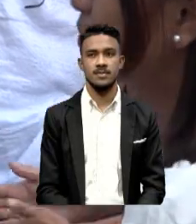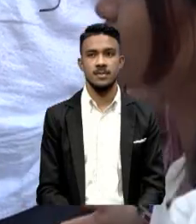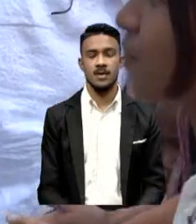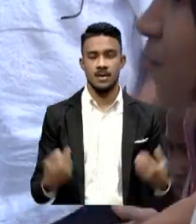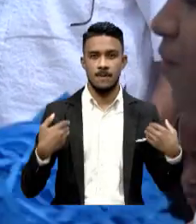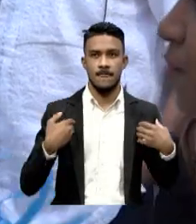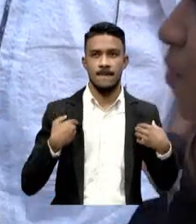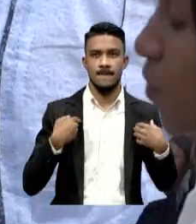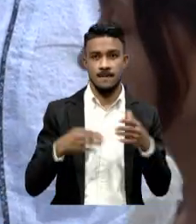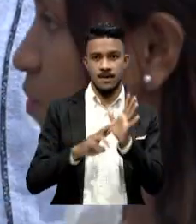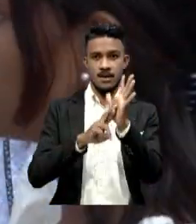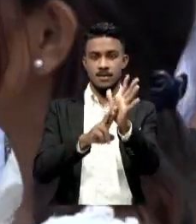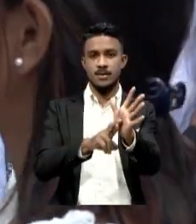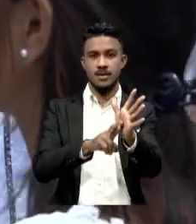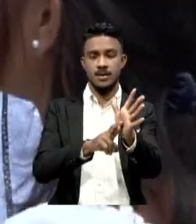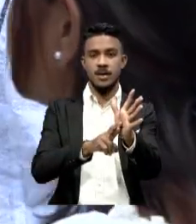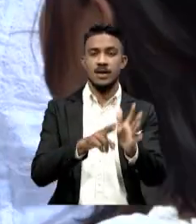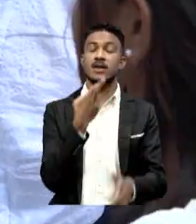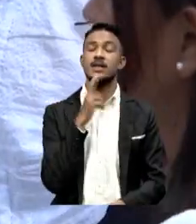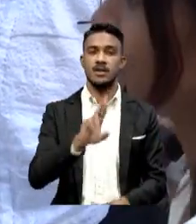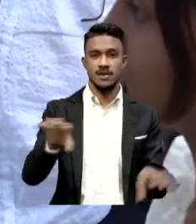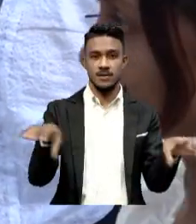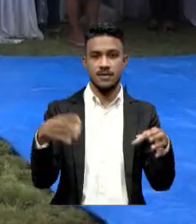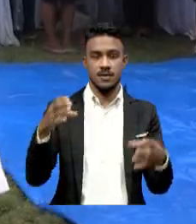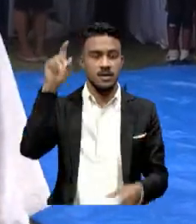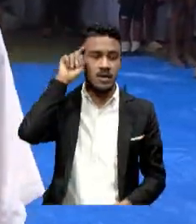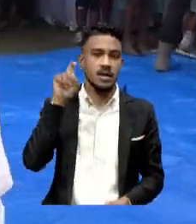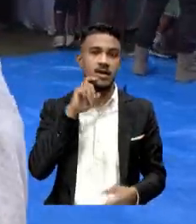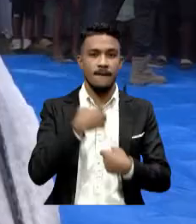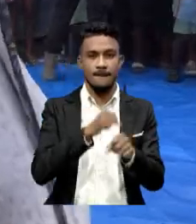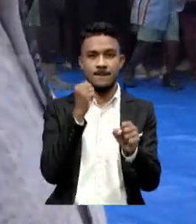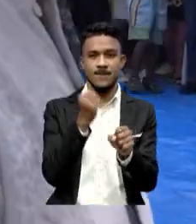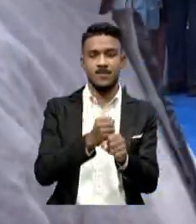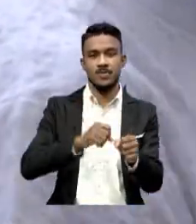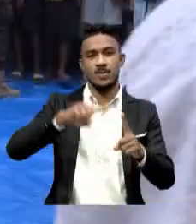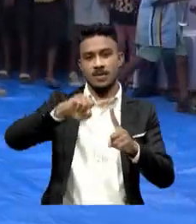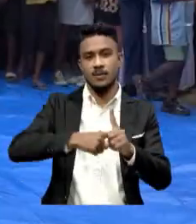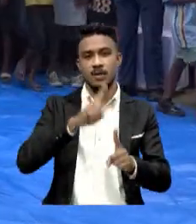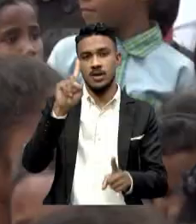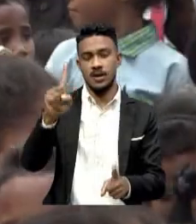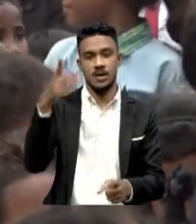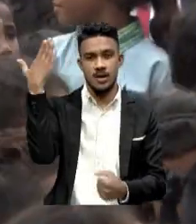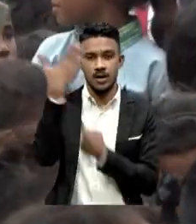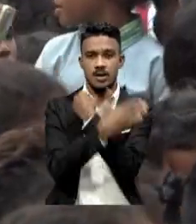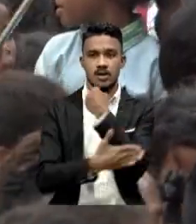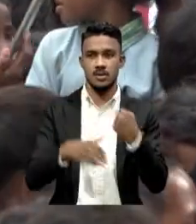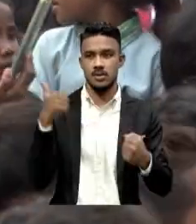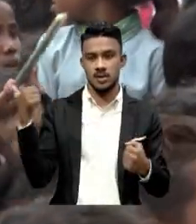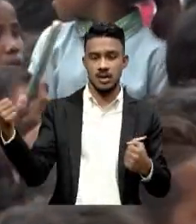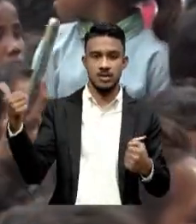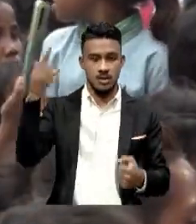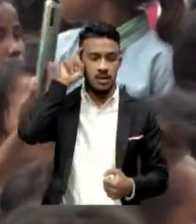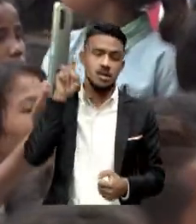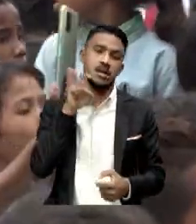Rafuen relata resultado do serviço no BE Kairala Sanana Guzmão, halo quase fulan ida iha reiliu, Xanana, o